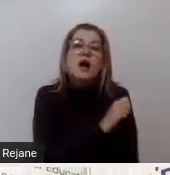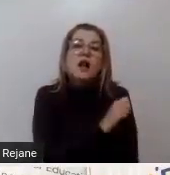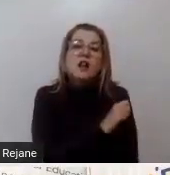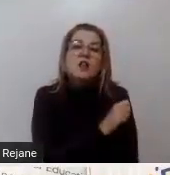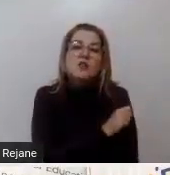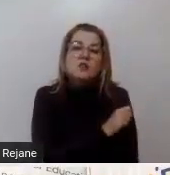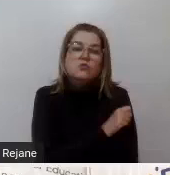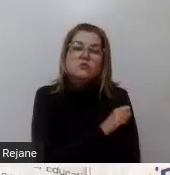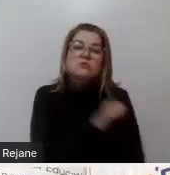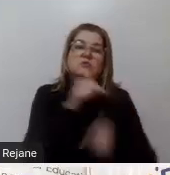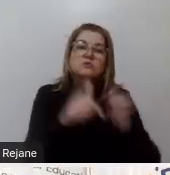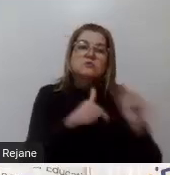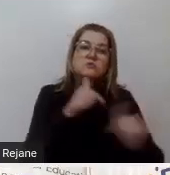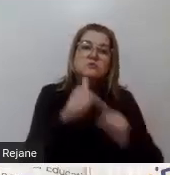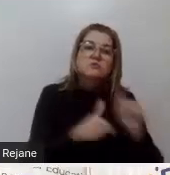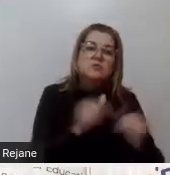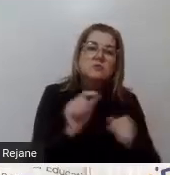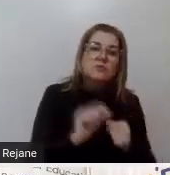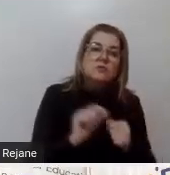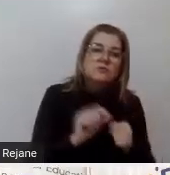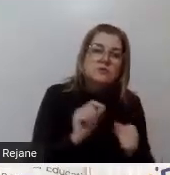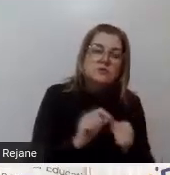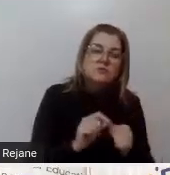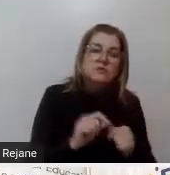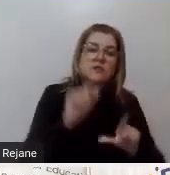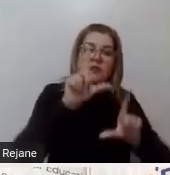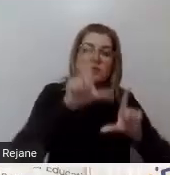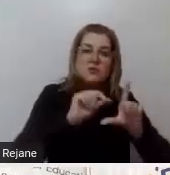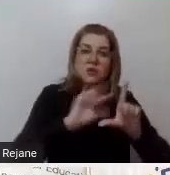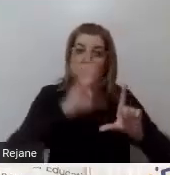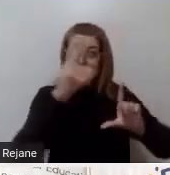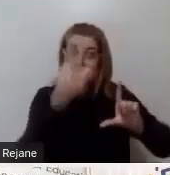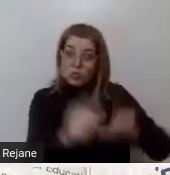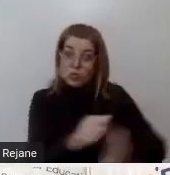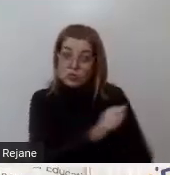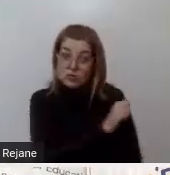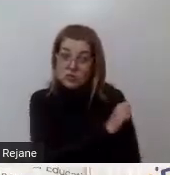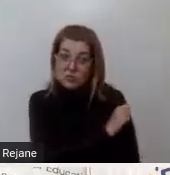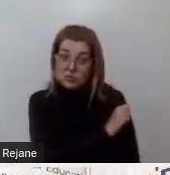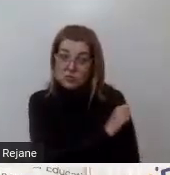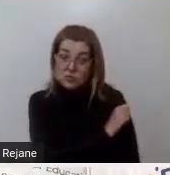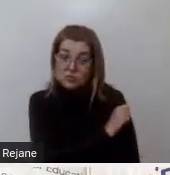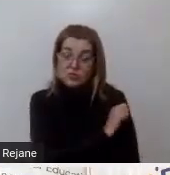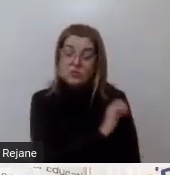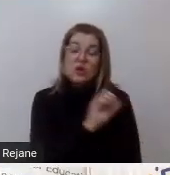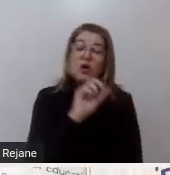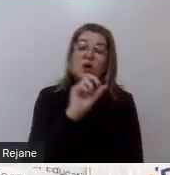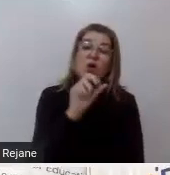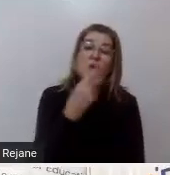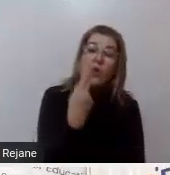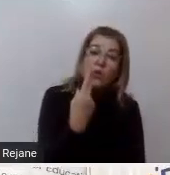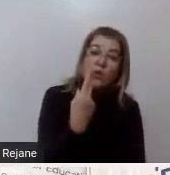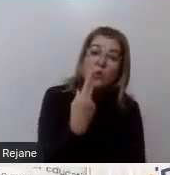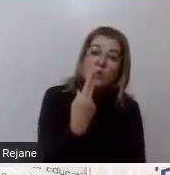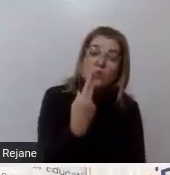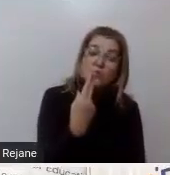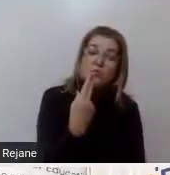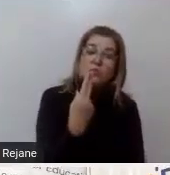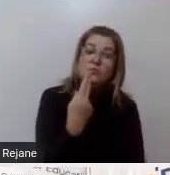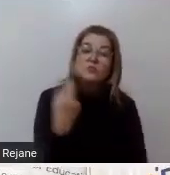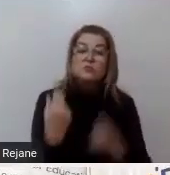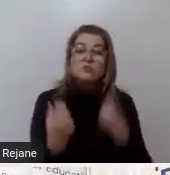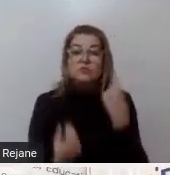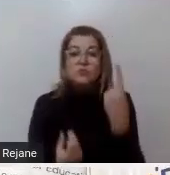essa tarefa. Então, eu posso selecionar todos os alunos ou eu posso distribuir essa tarefa para